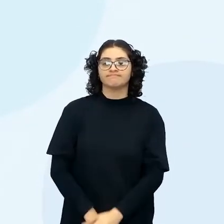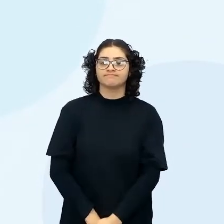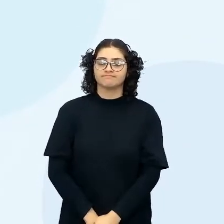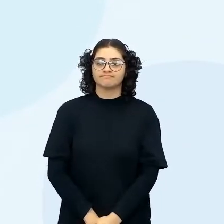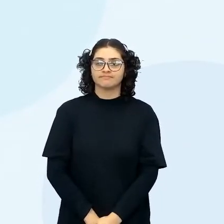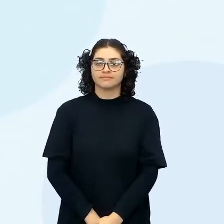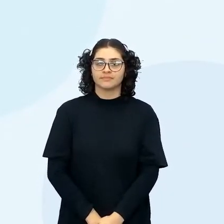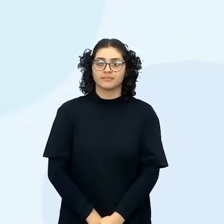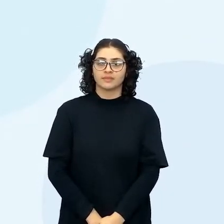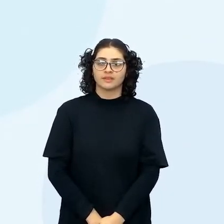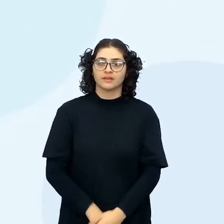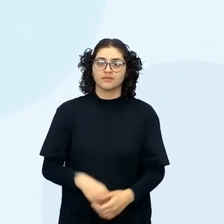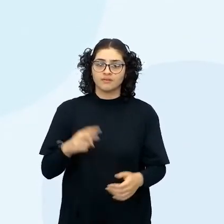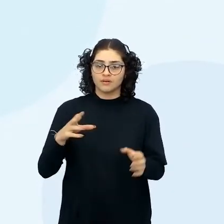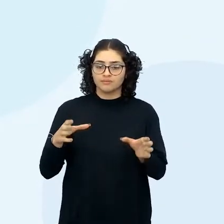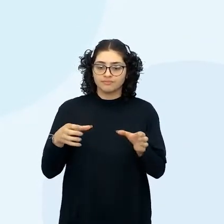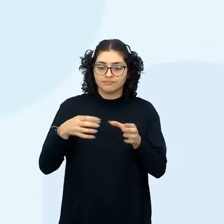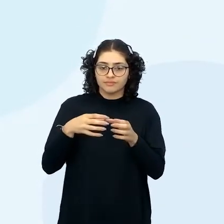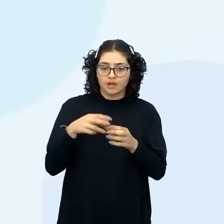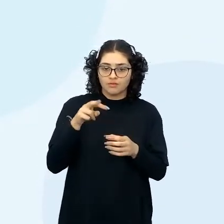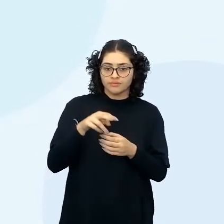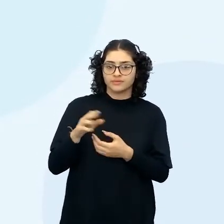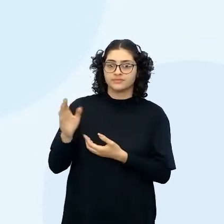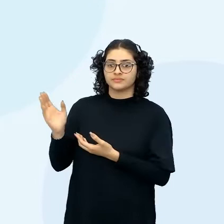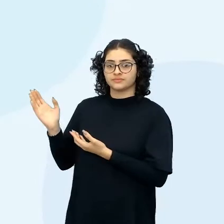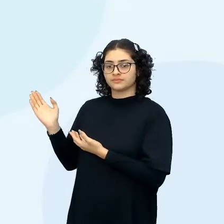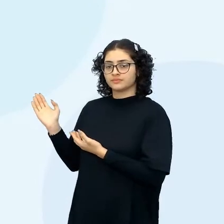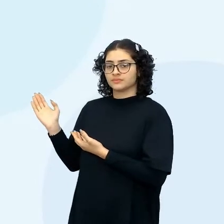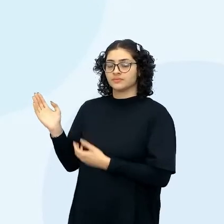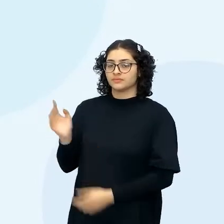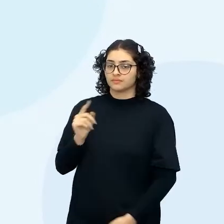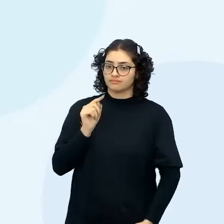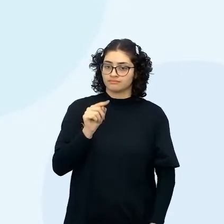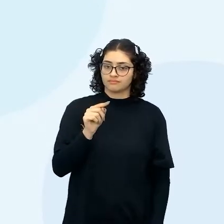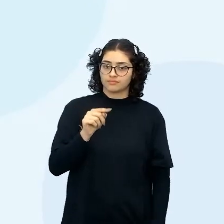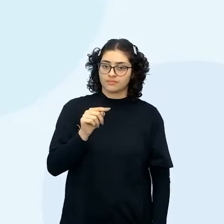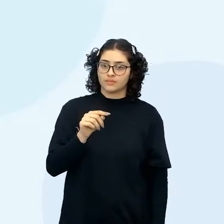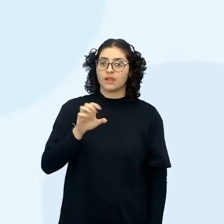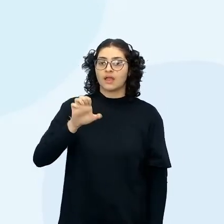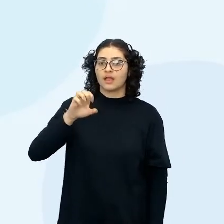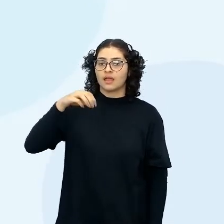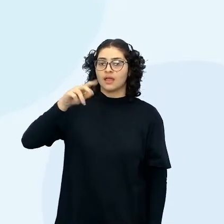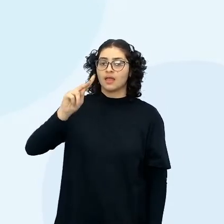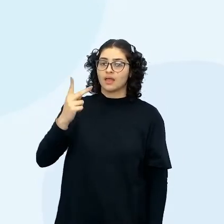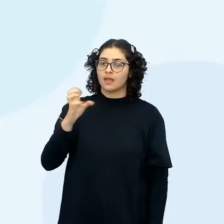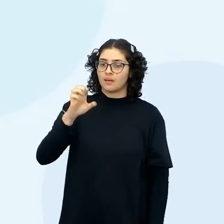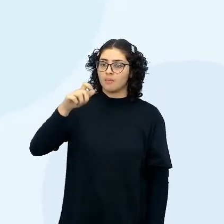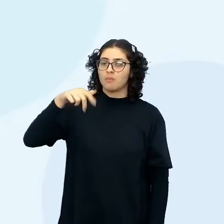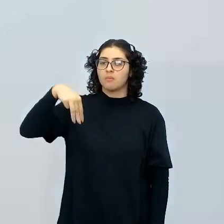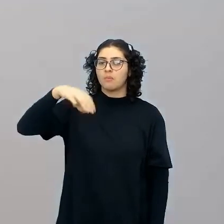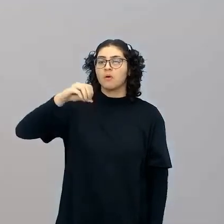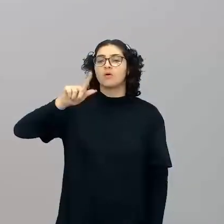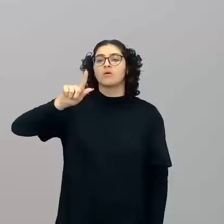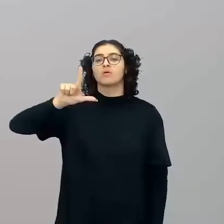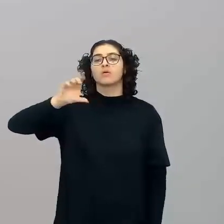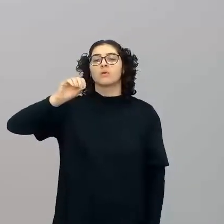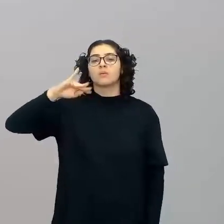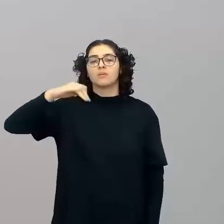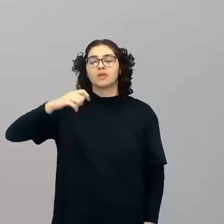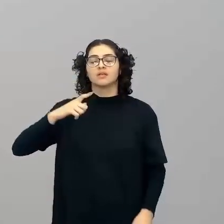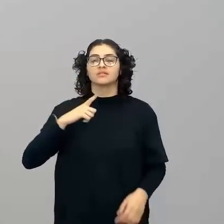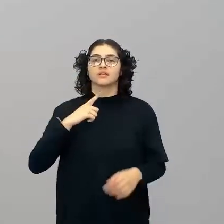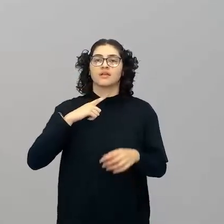sua aglomeração. Então, a hemoglobina, que é a proteína que contém ferro, que